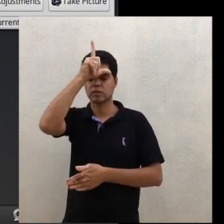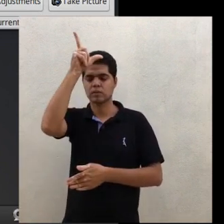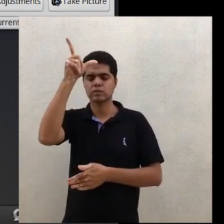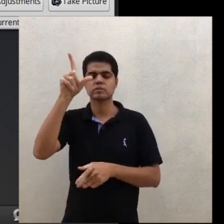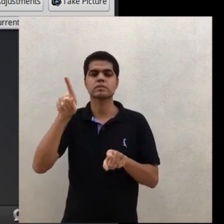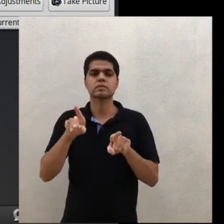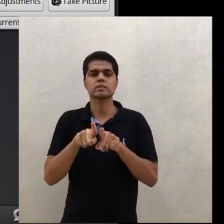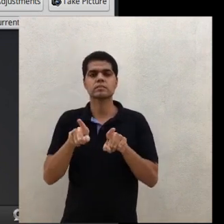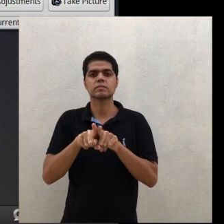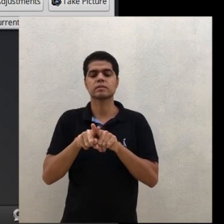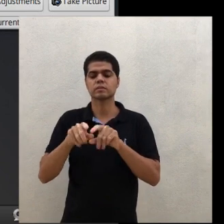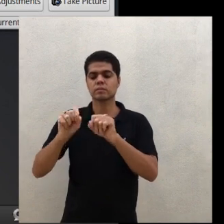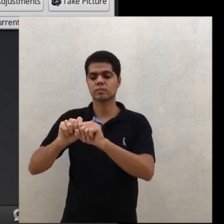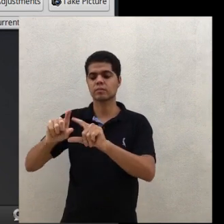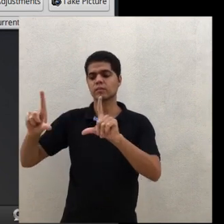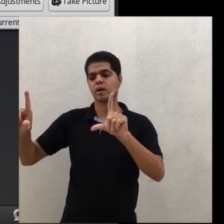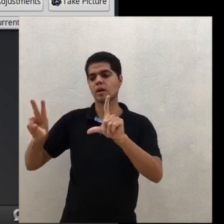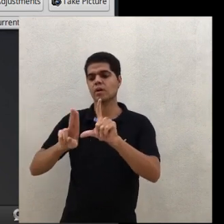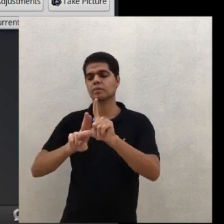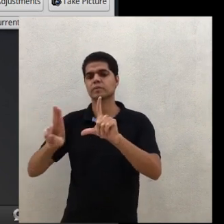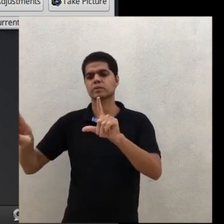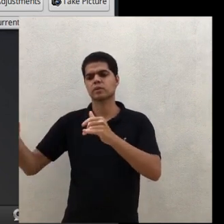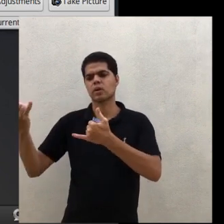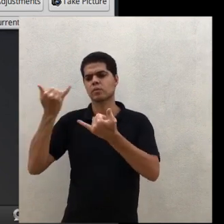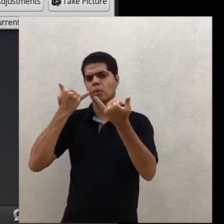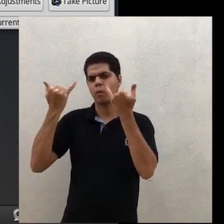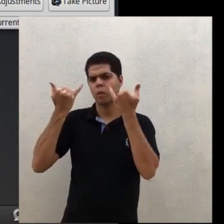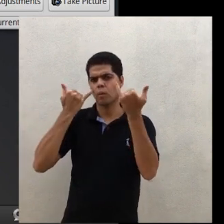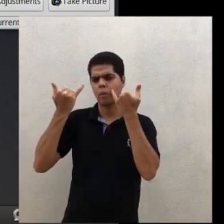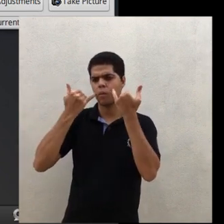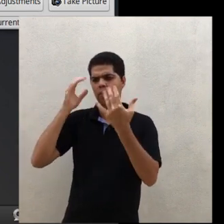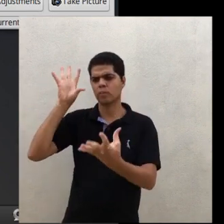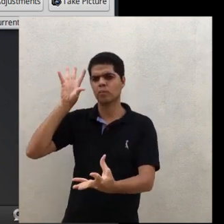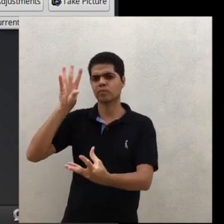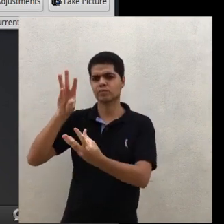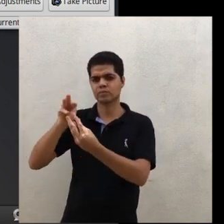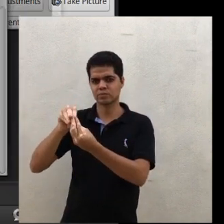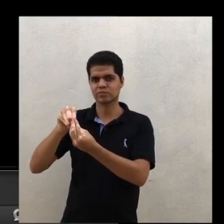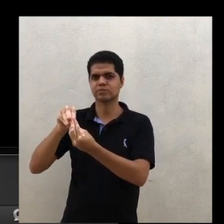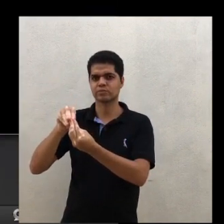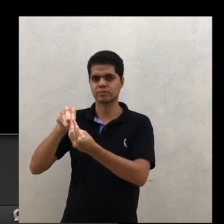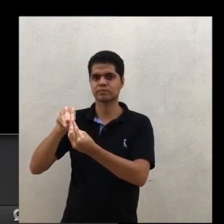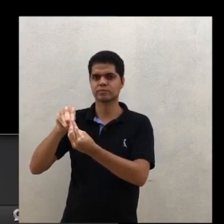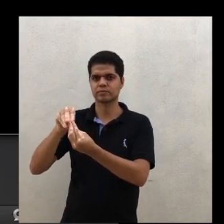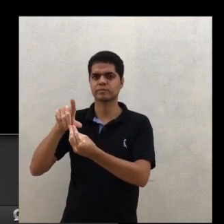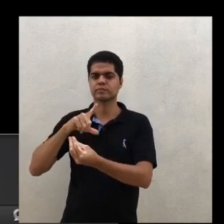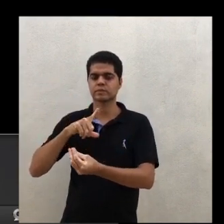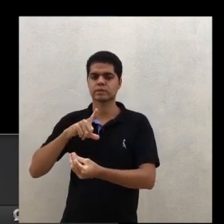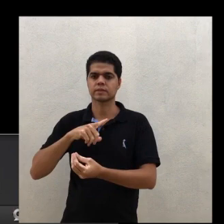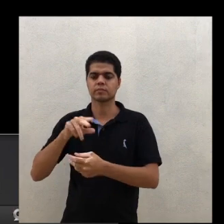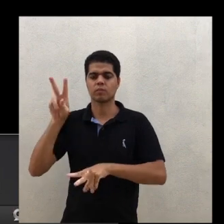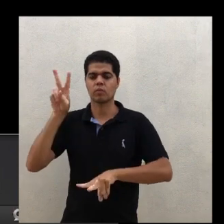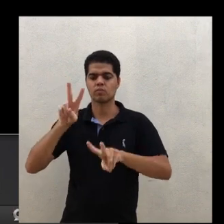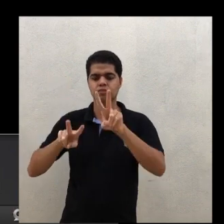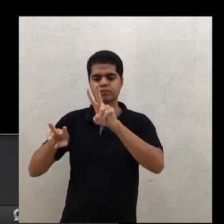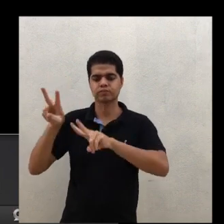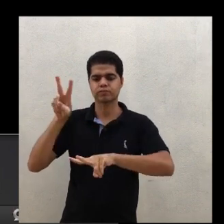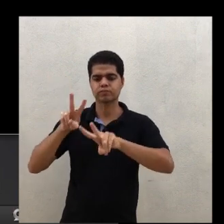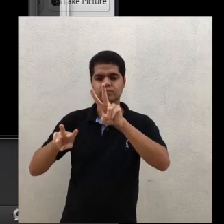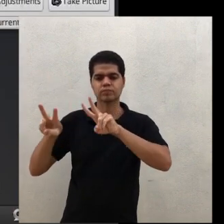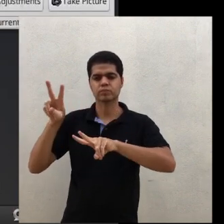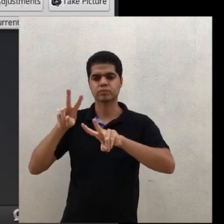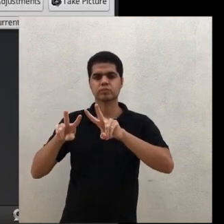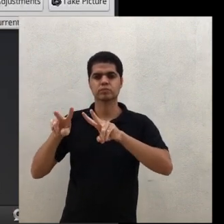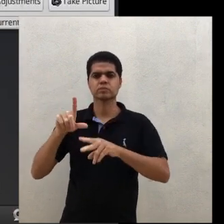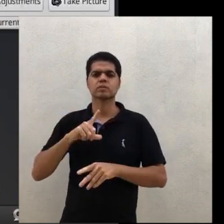que eu quero que o JFuzzyLogic analise. Tá? Aí você fala assim, Rony, quais são os comandos agora que eu tenho que